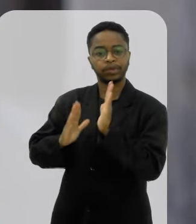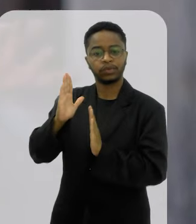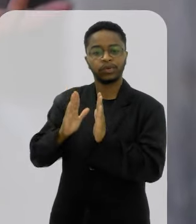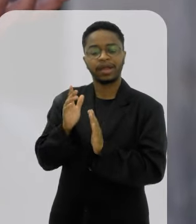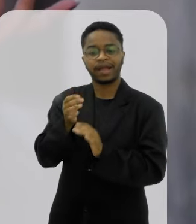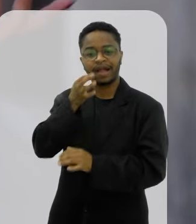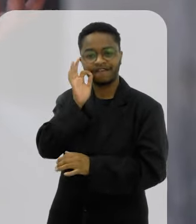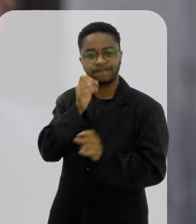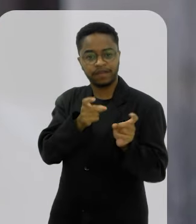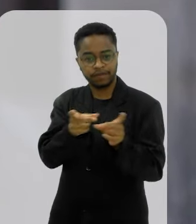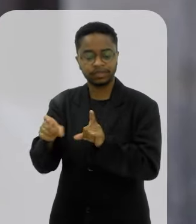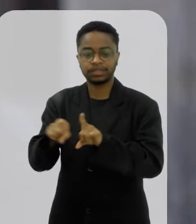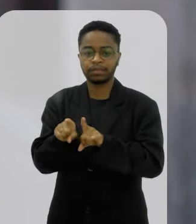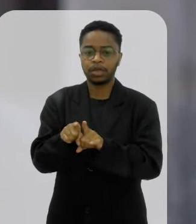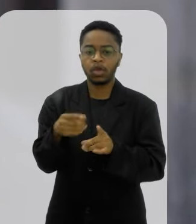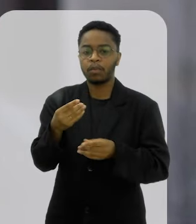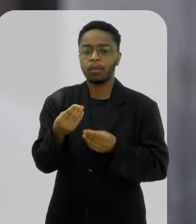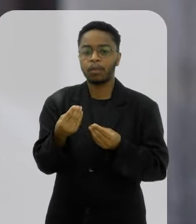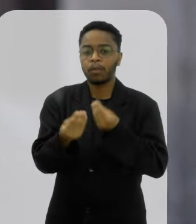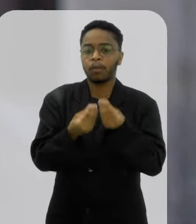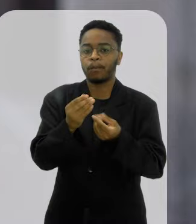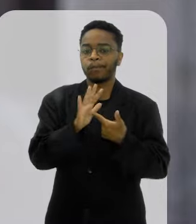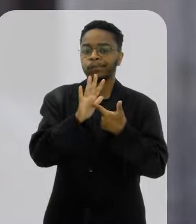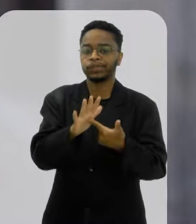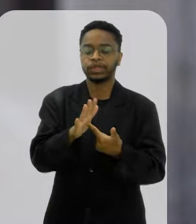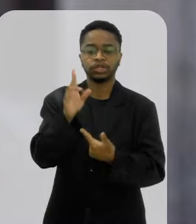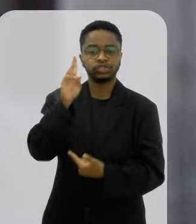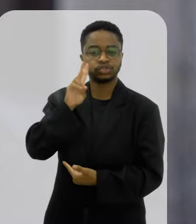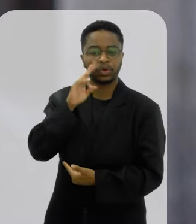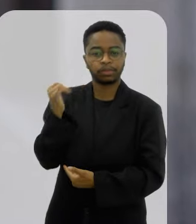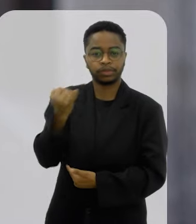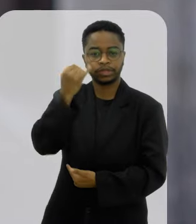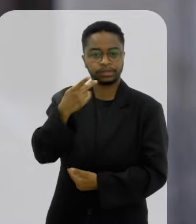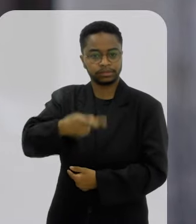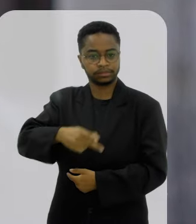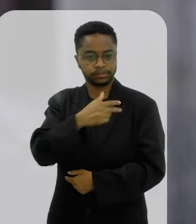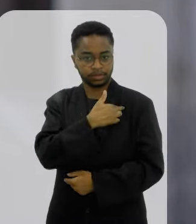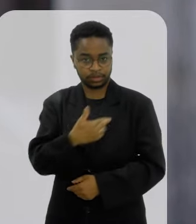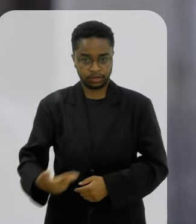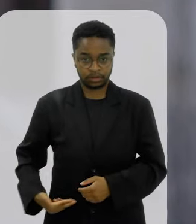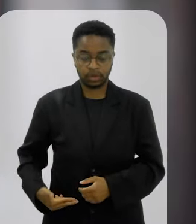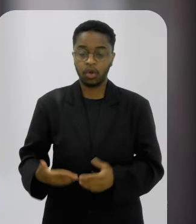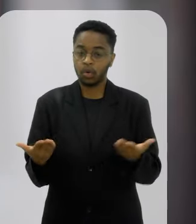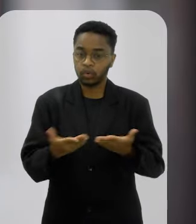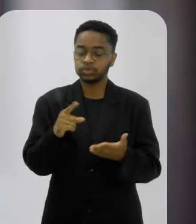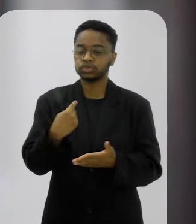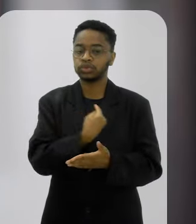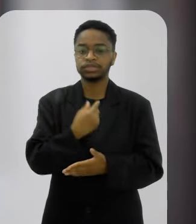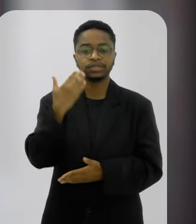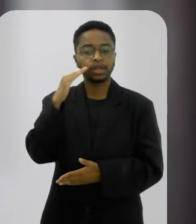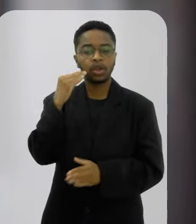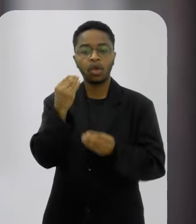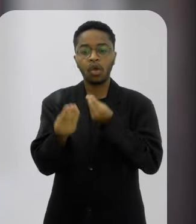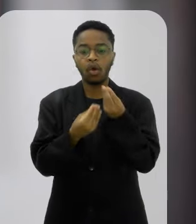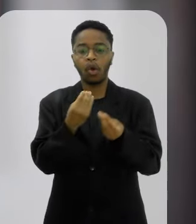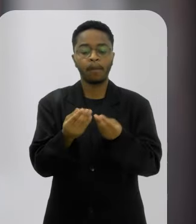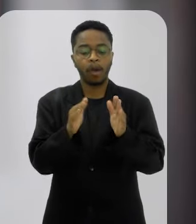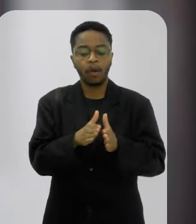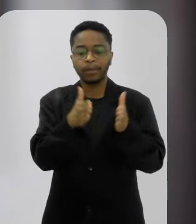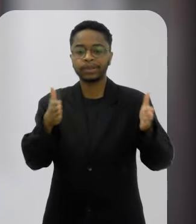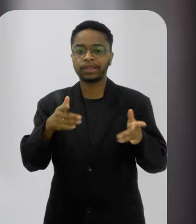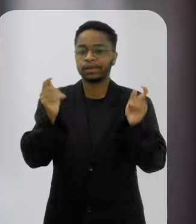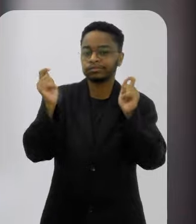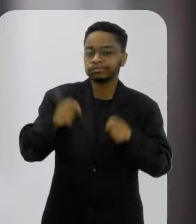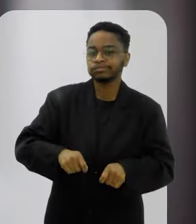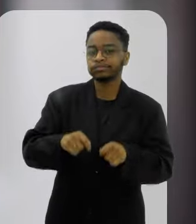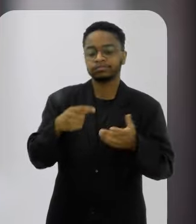desde a elite cafeicultora até a importância da manutenção da história da nossa República. Vamos juntos dar esse rolê e entender